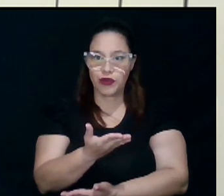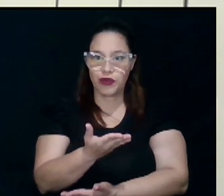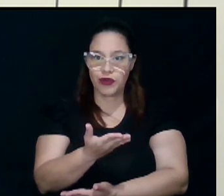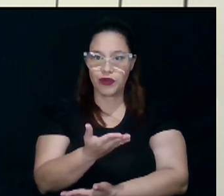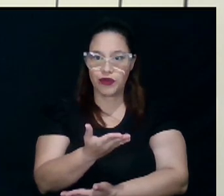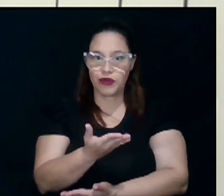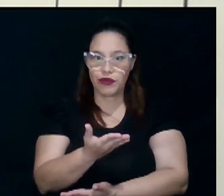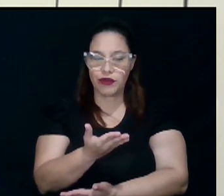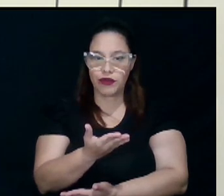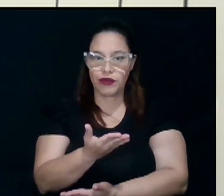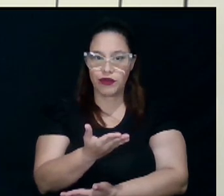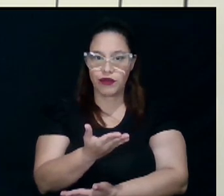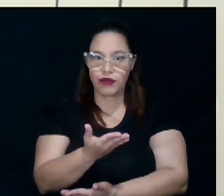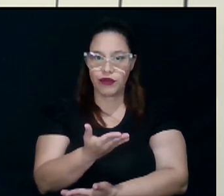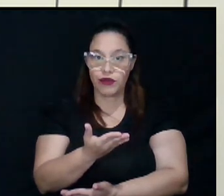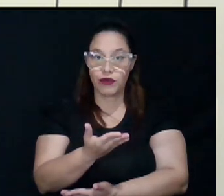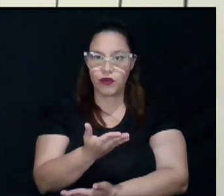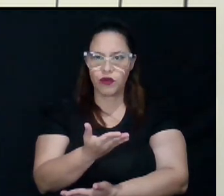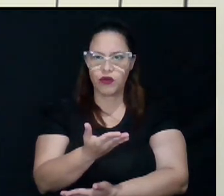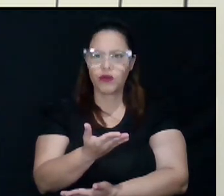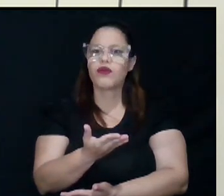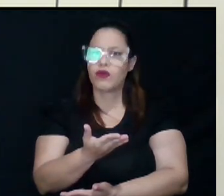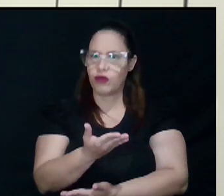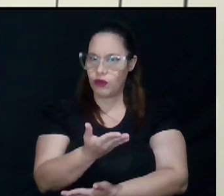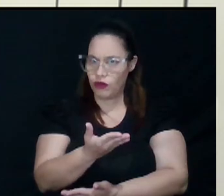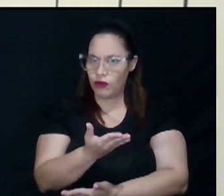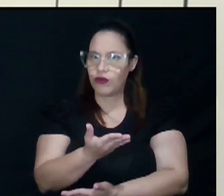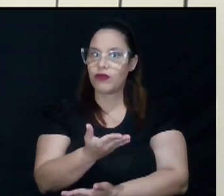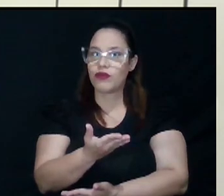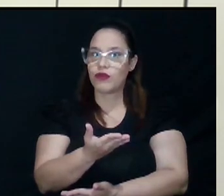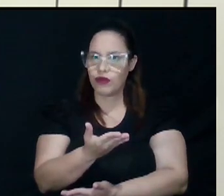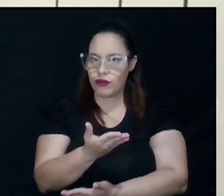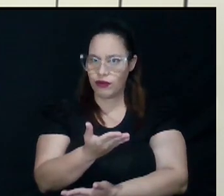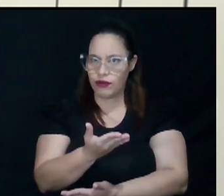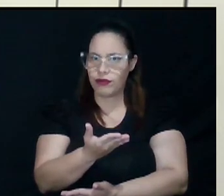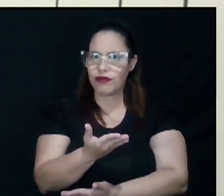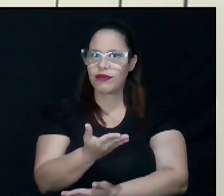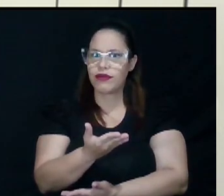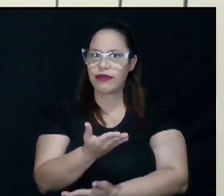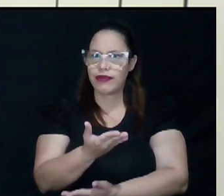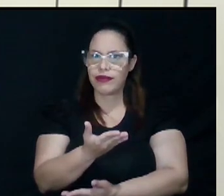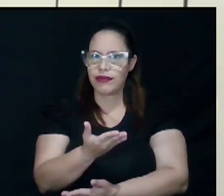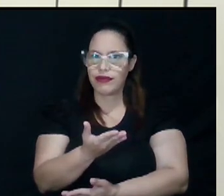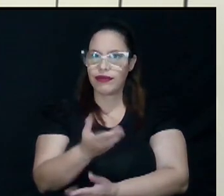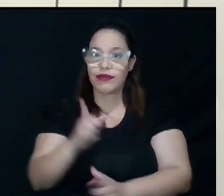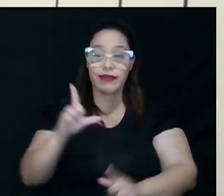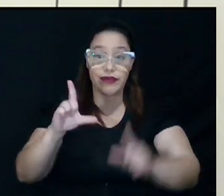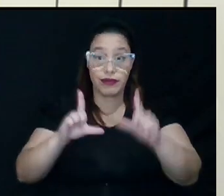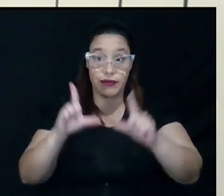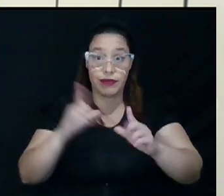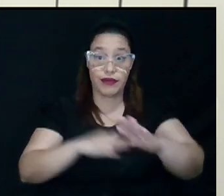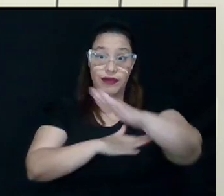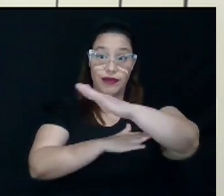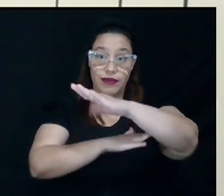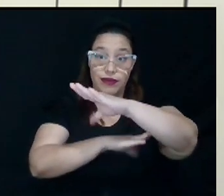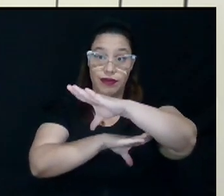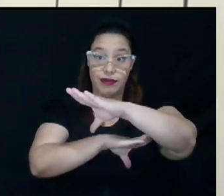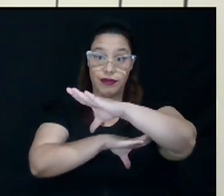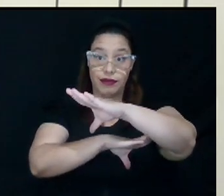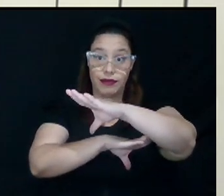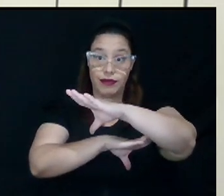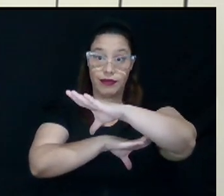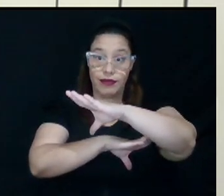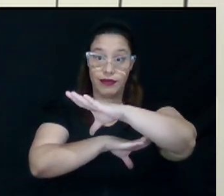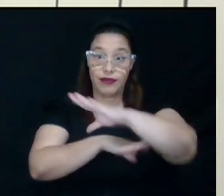97829-3776, já deixa armazenado, já digita lá TV Câmara Campinas, este é o nosso número. E você tem a opção de também